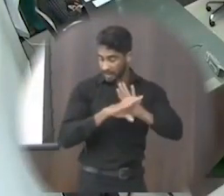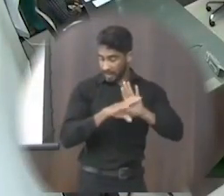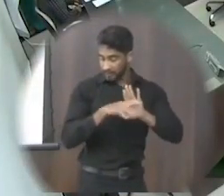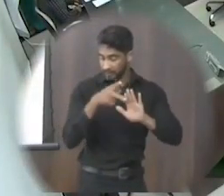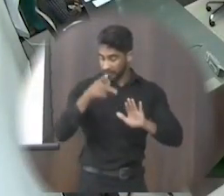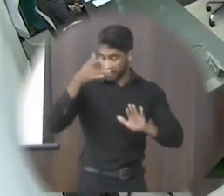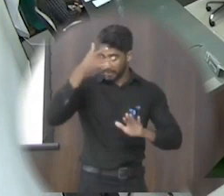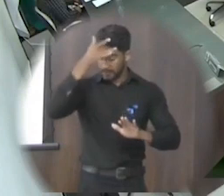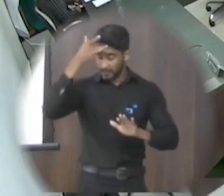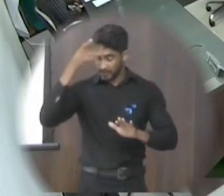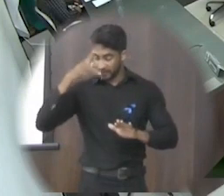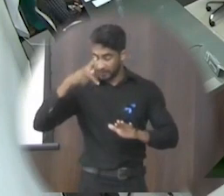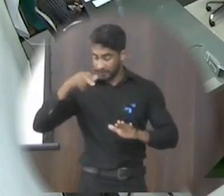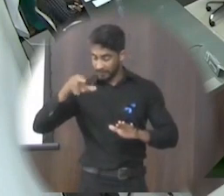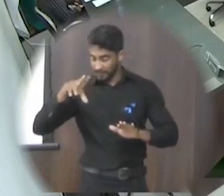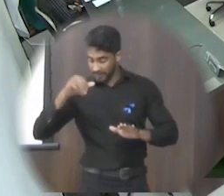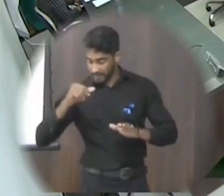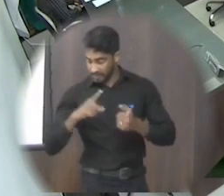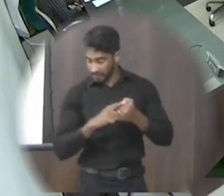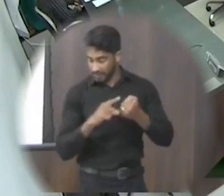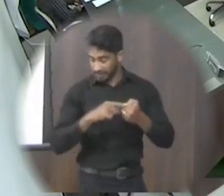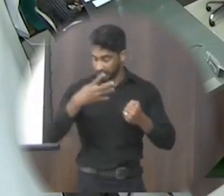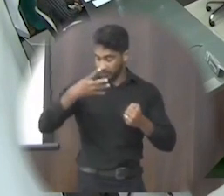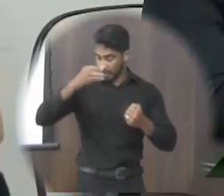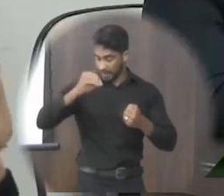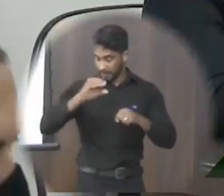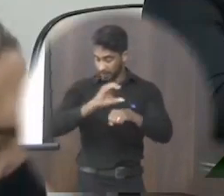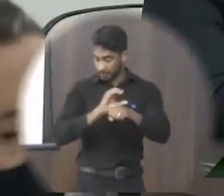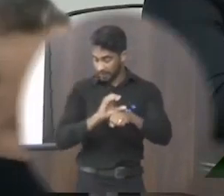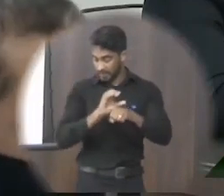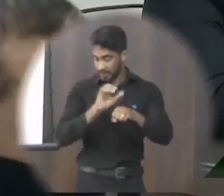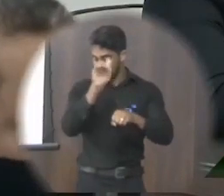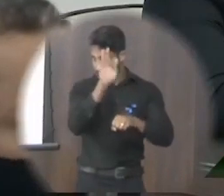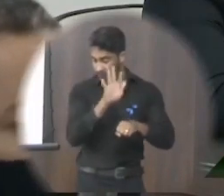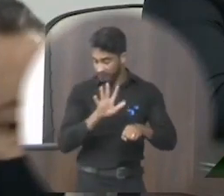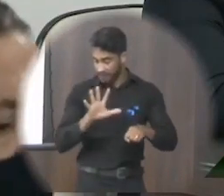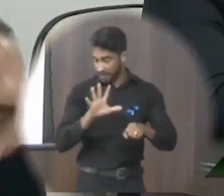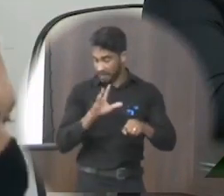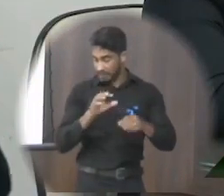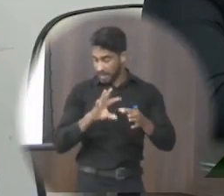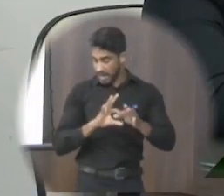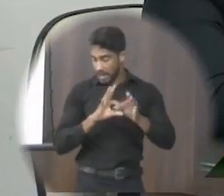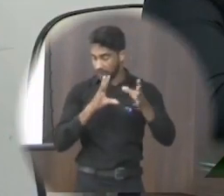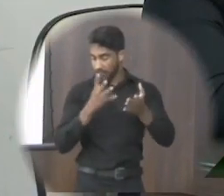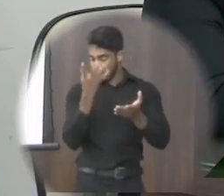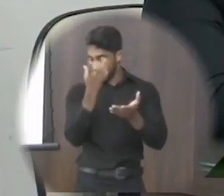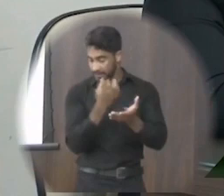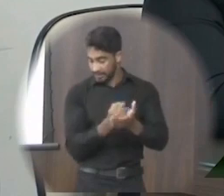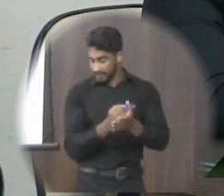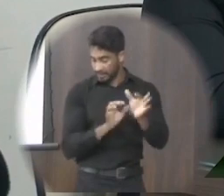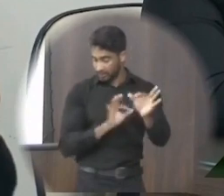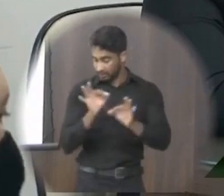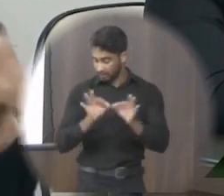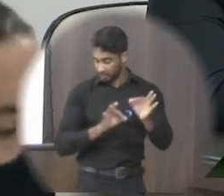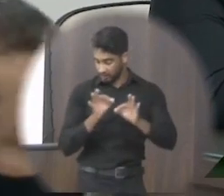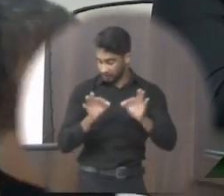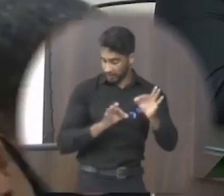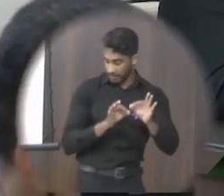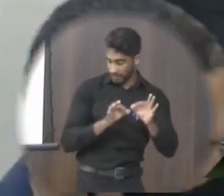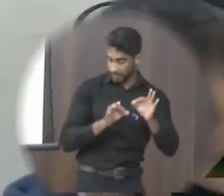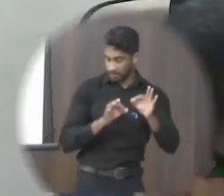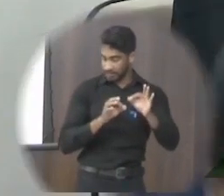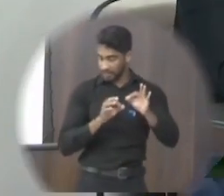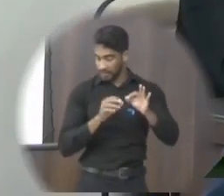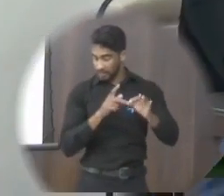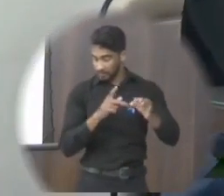previdência de que trata o artigo 40 da Constituição Federal, autoriza a adesão a plano de benefícios e previdência complementar e